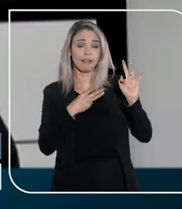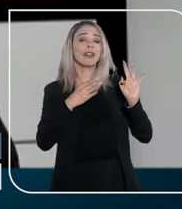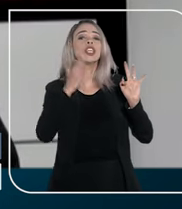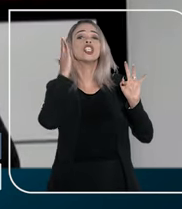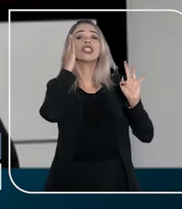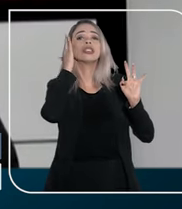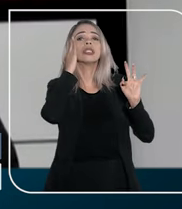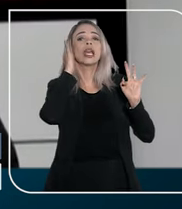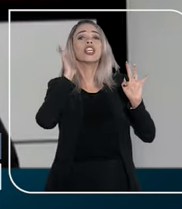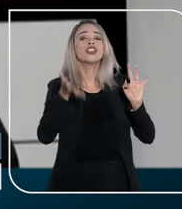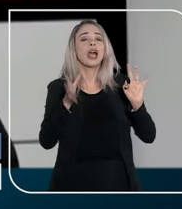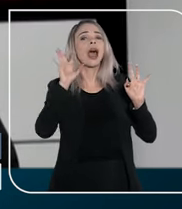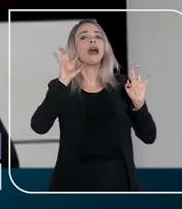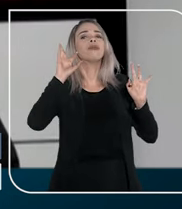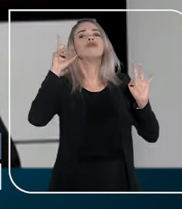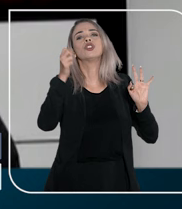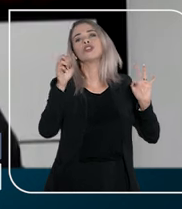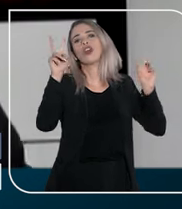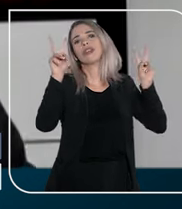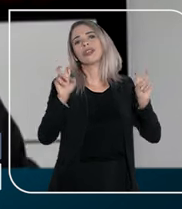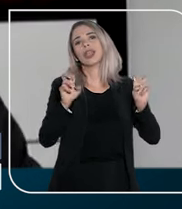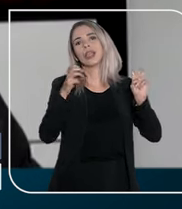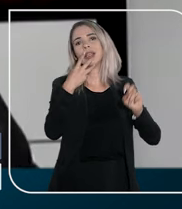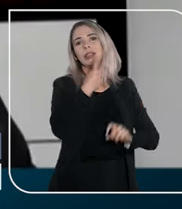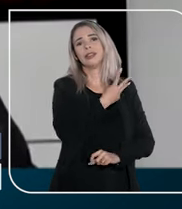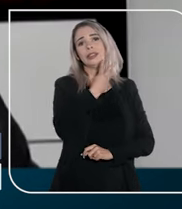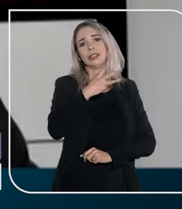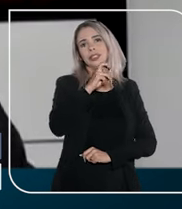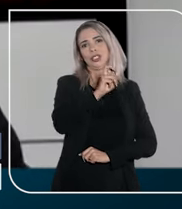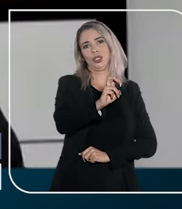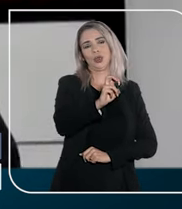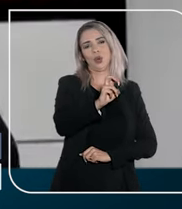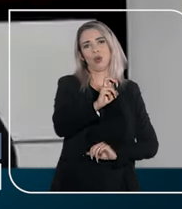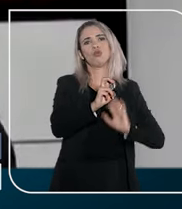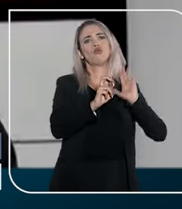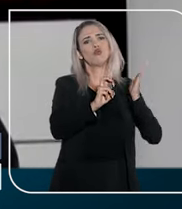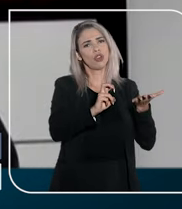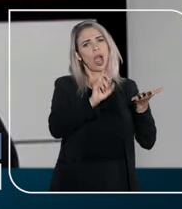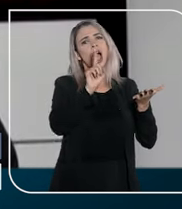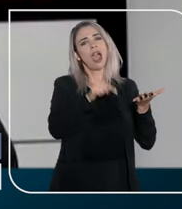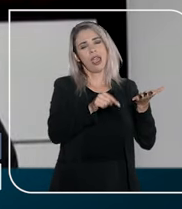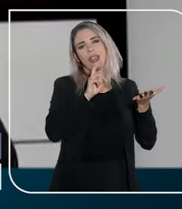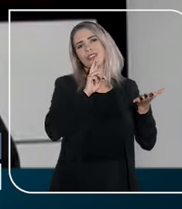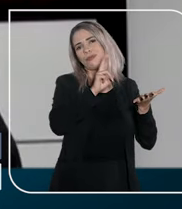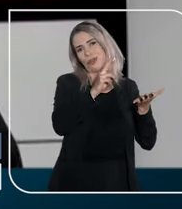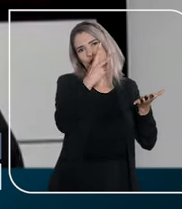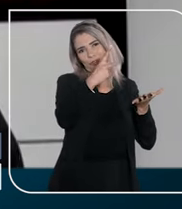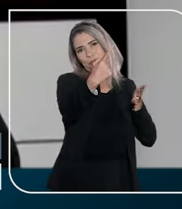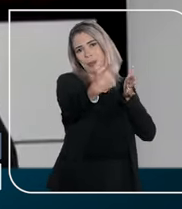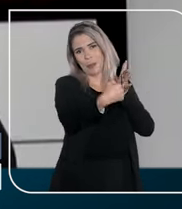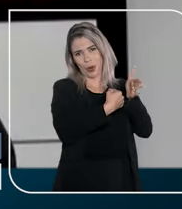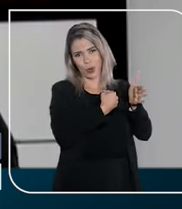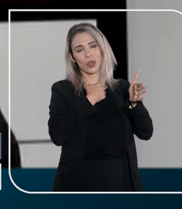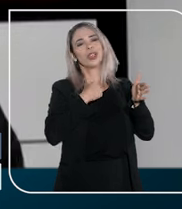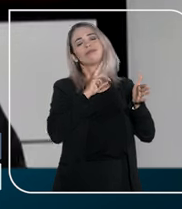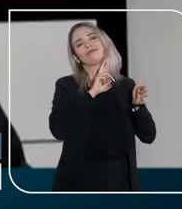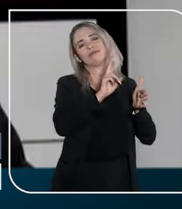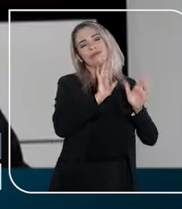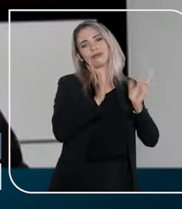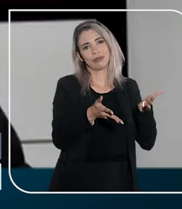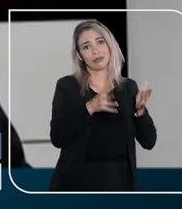realizou uma mitigação do tema 335, que já é a resposta da tua pergunta. O Supremo, no